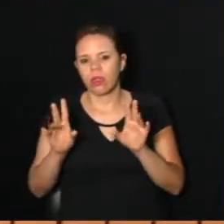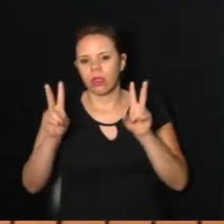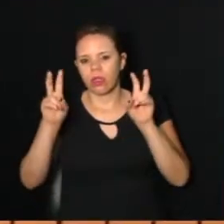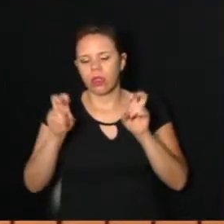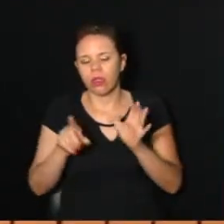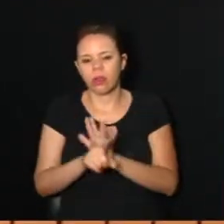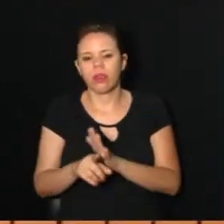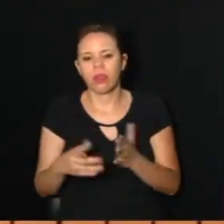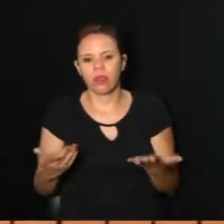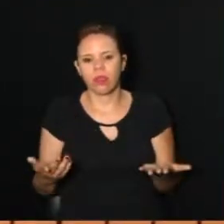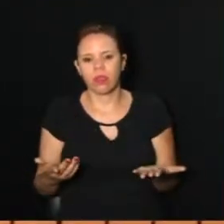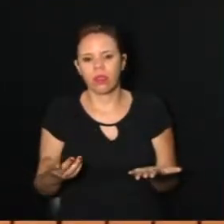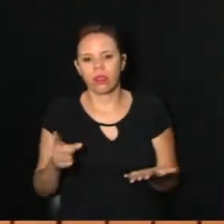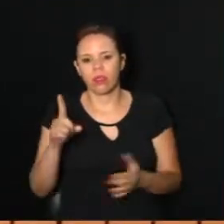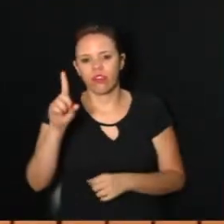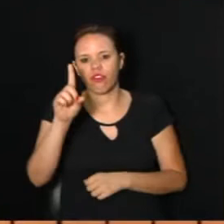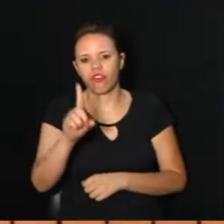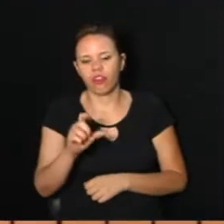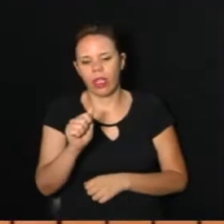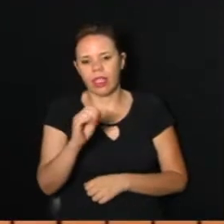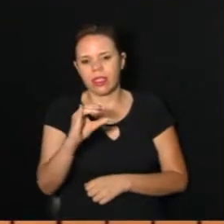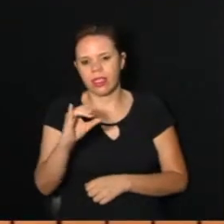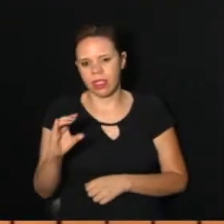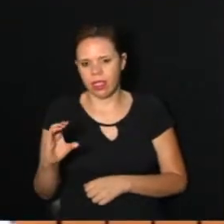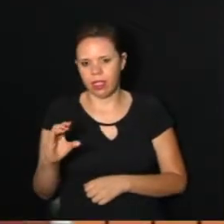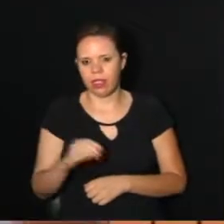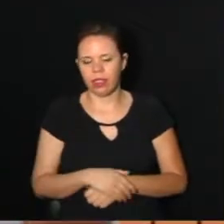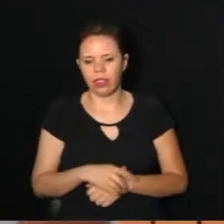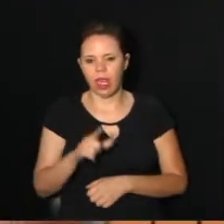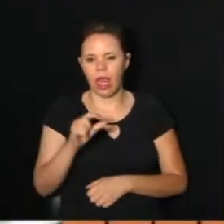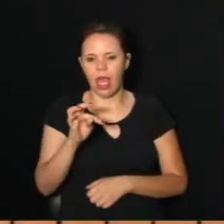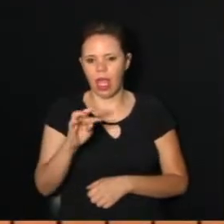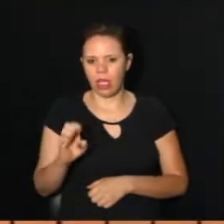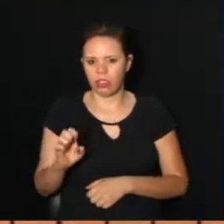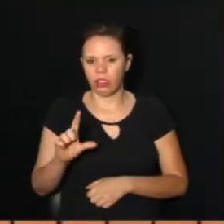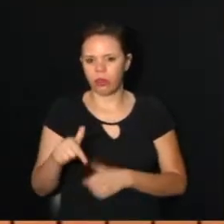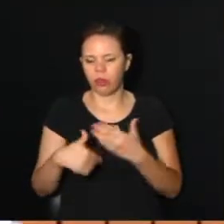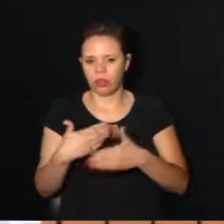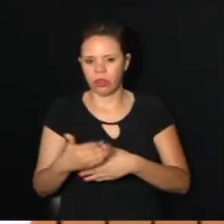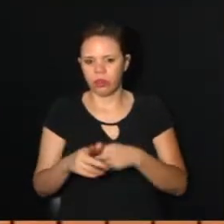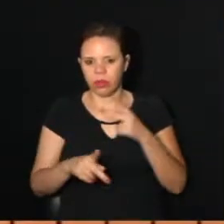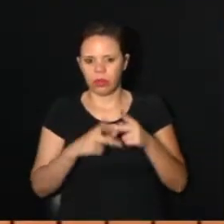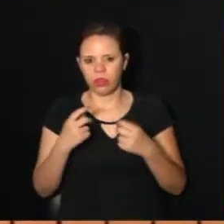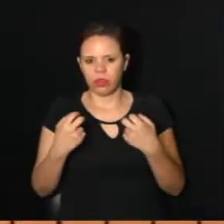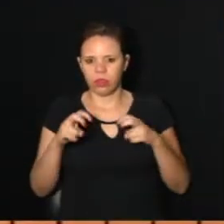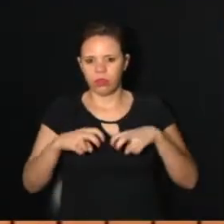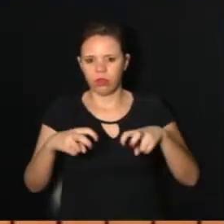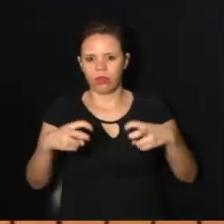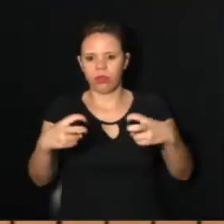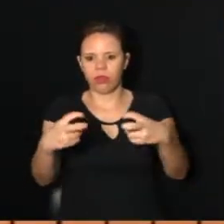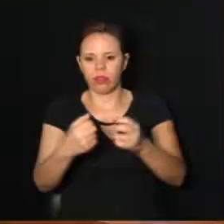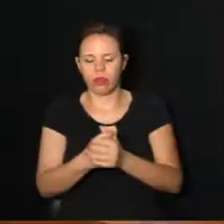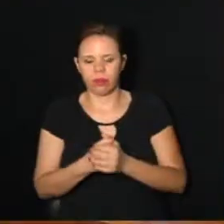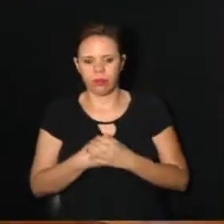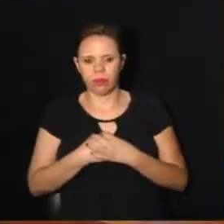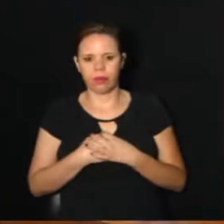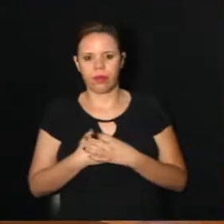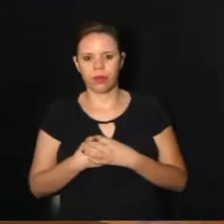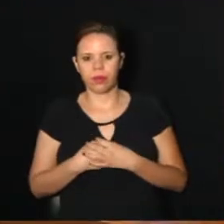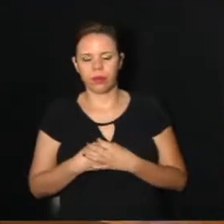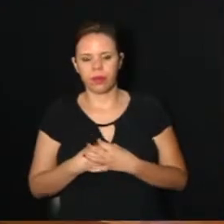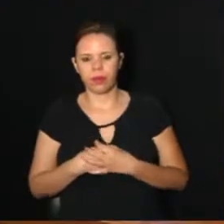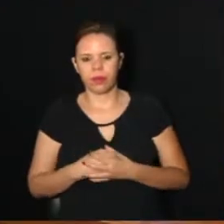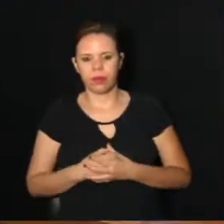questionamento feito pelo diretor da SIC, Laerte Martins. Na sequência, então, nós passamos às pessoas que estão aqui presentes.